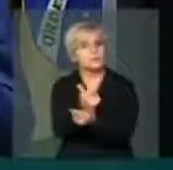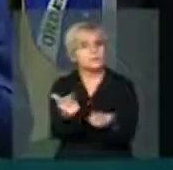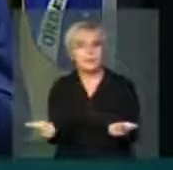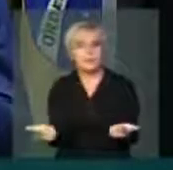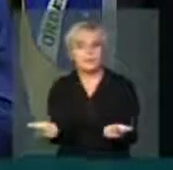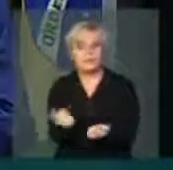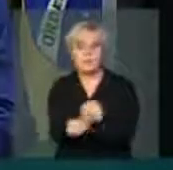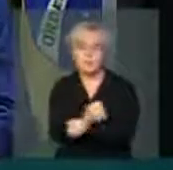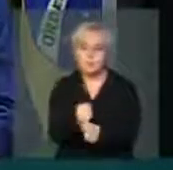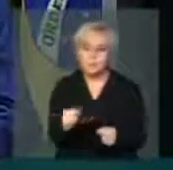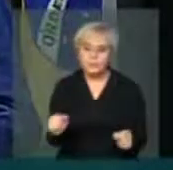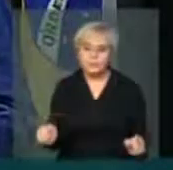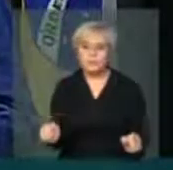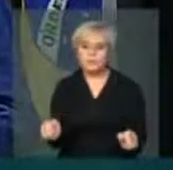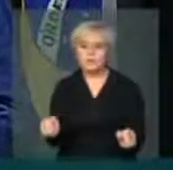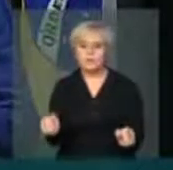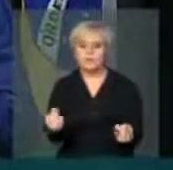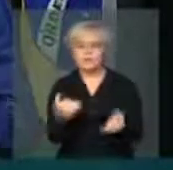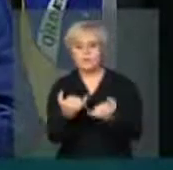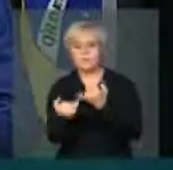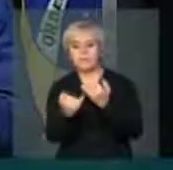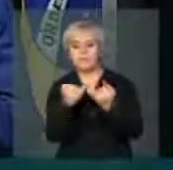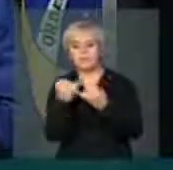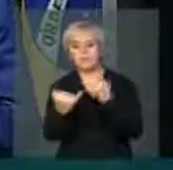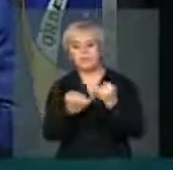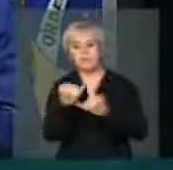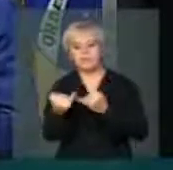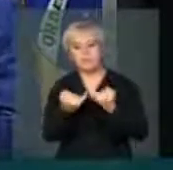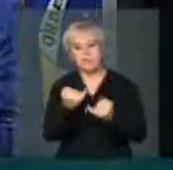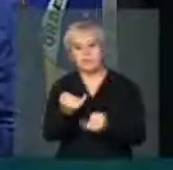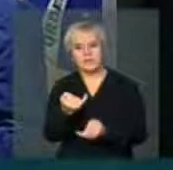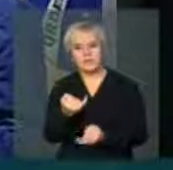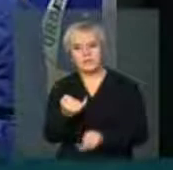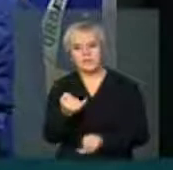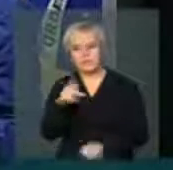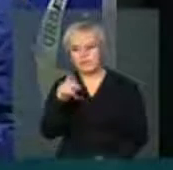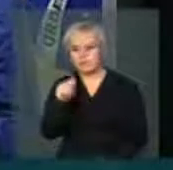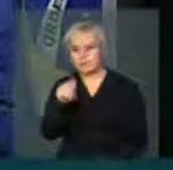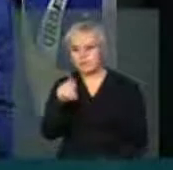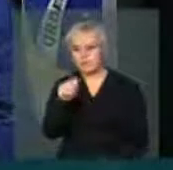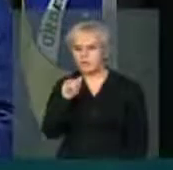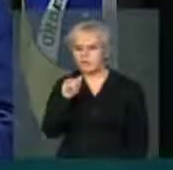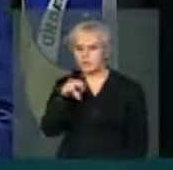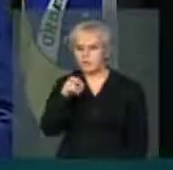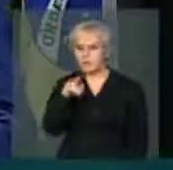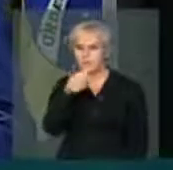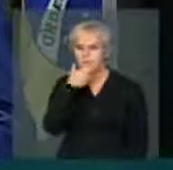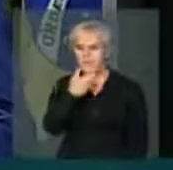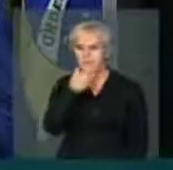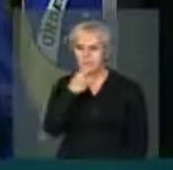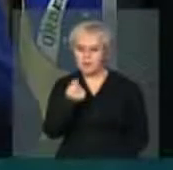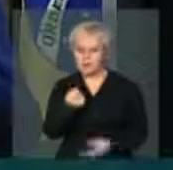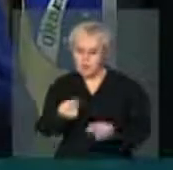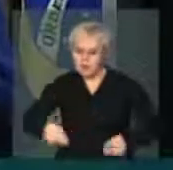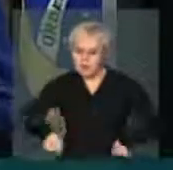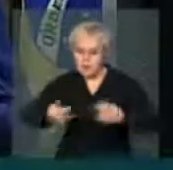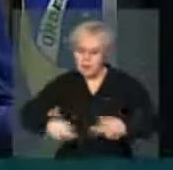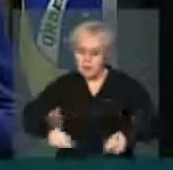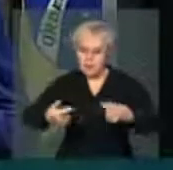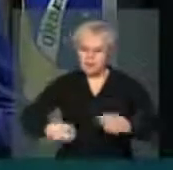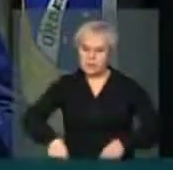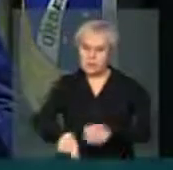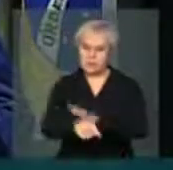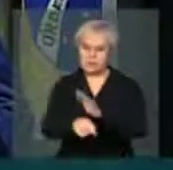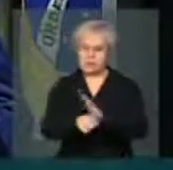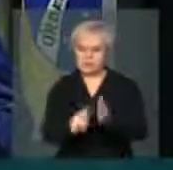esse Papai Noel praticado pelo governo brasileiro com relação a esses investimentos nas termoelétricas